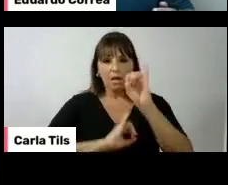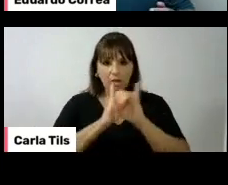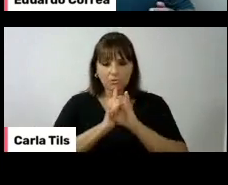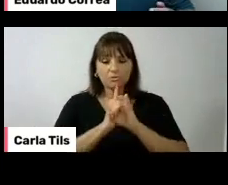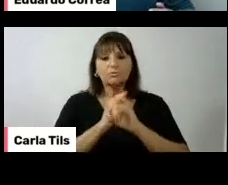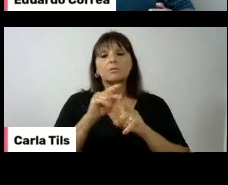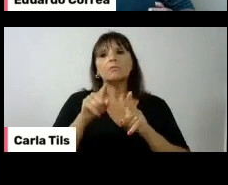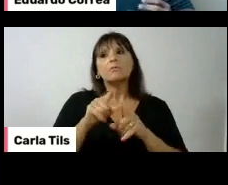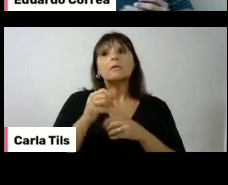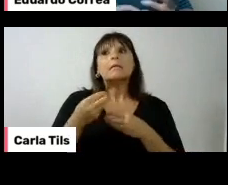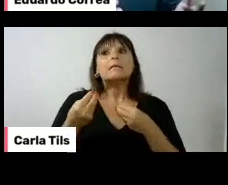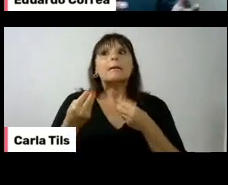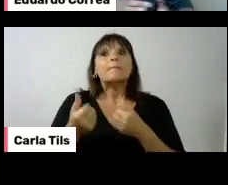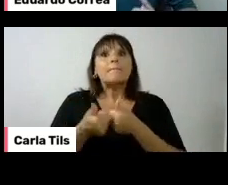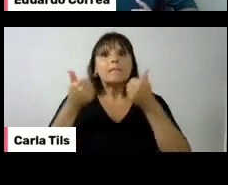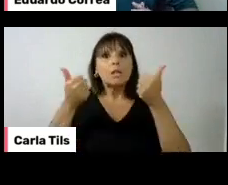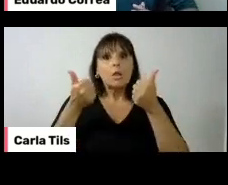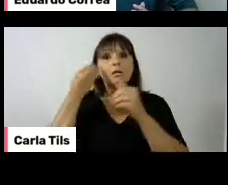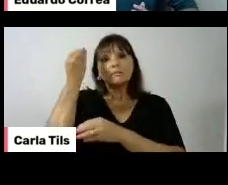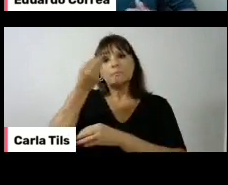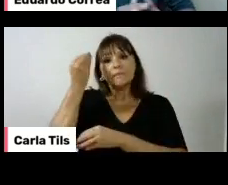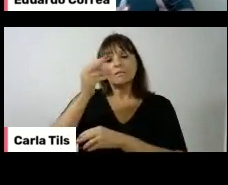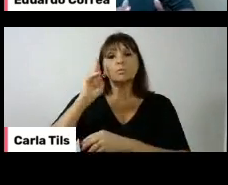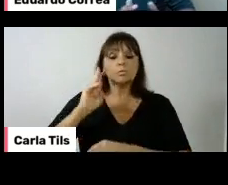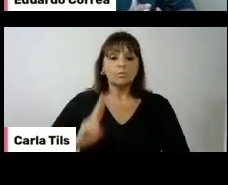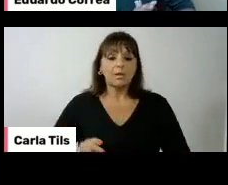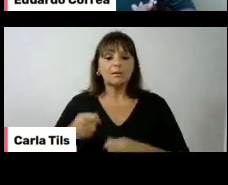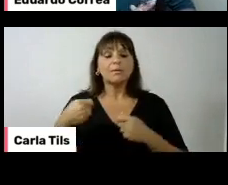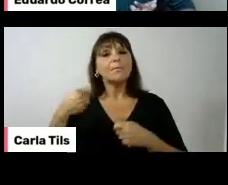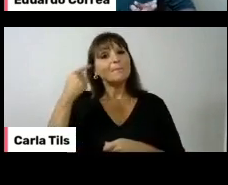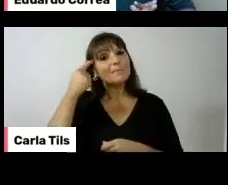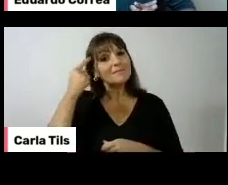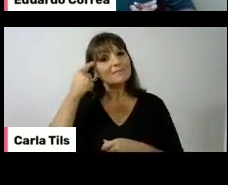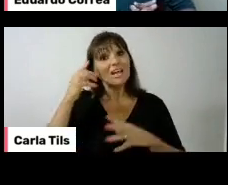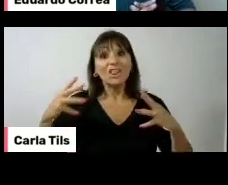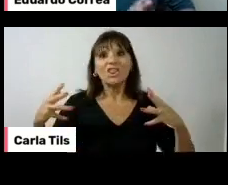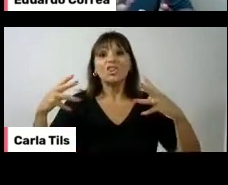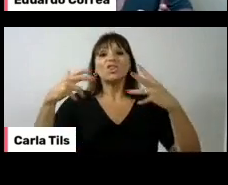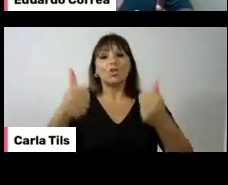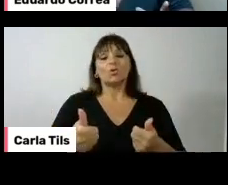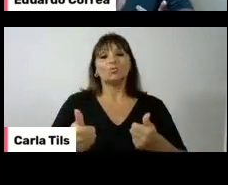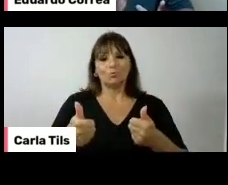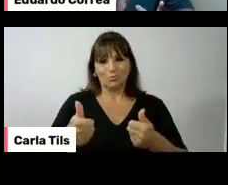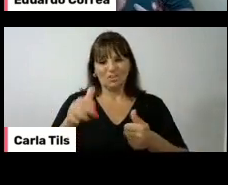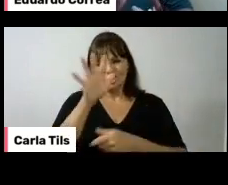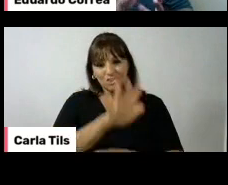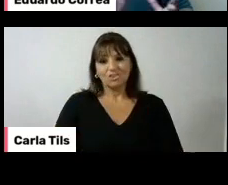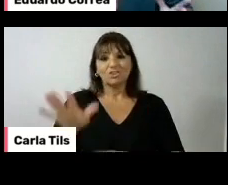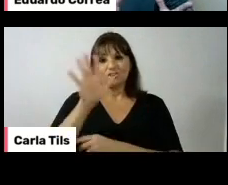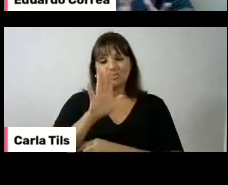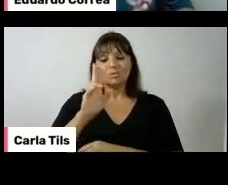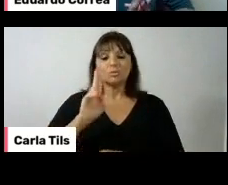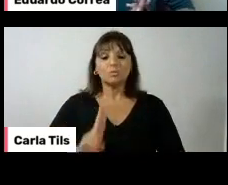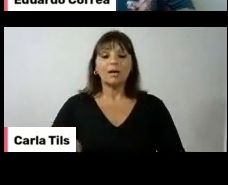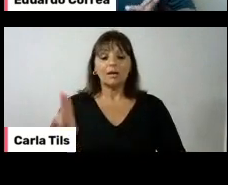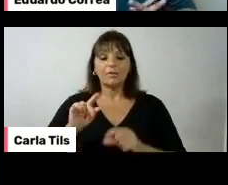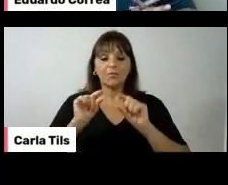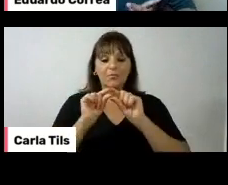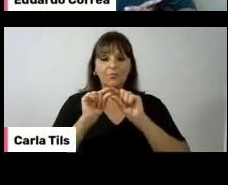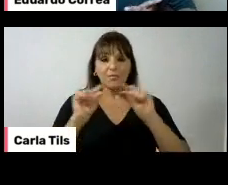precisamos pensar então em todos os usuários. E eu quero finalizar aqui com essa frase que tem me marcado